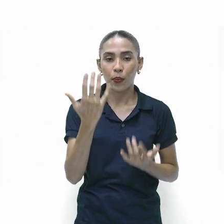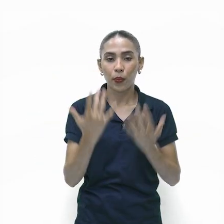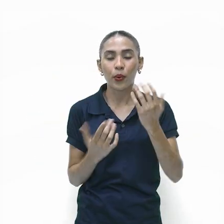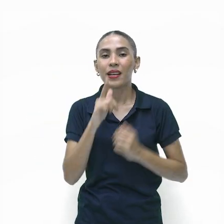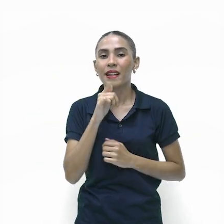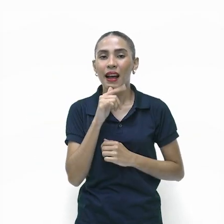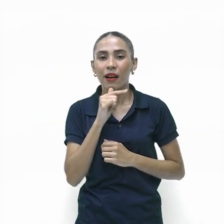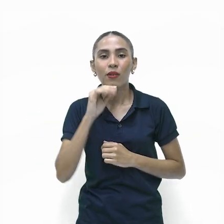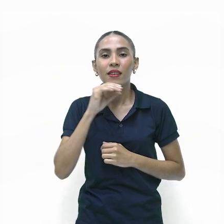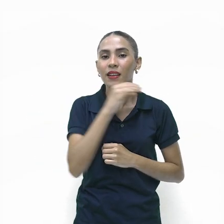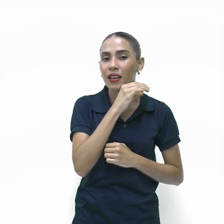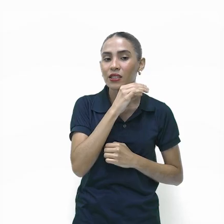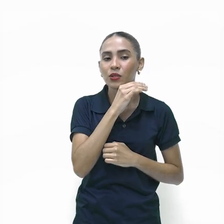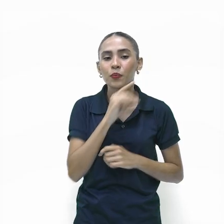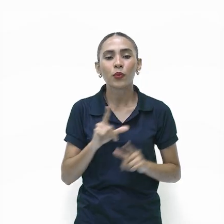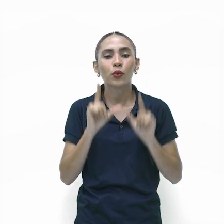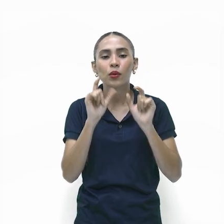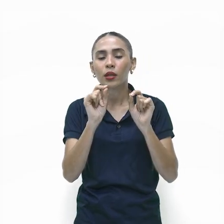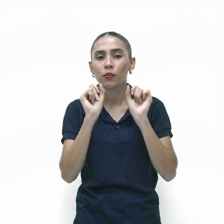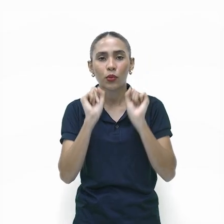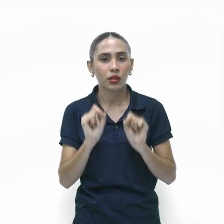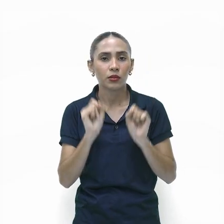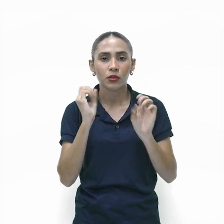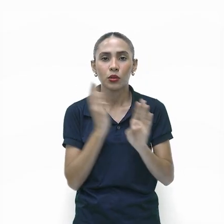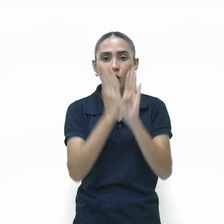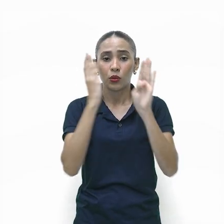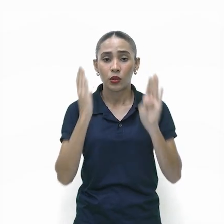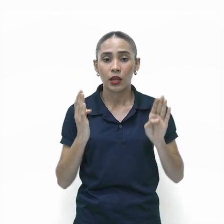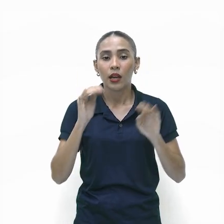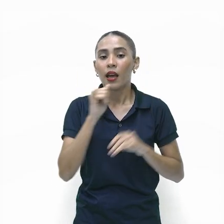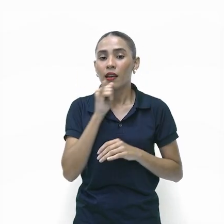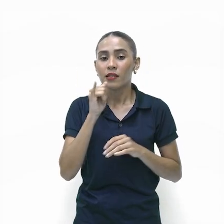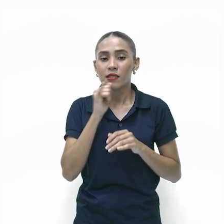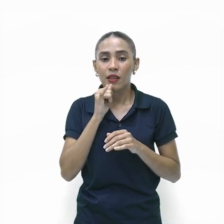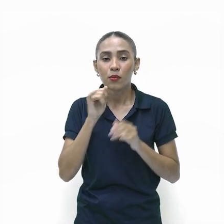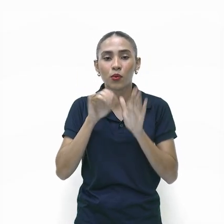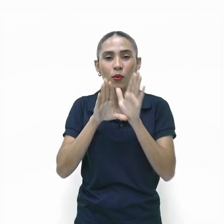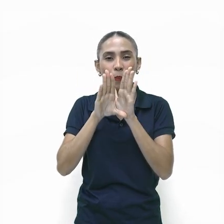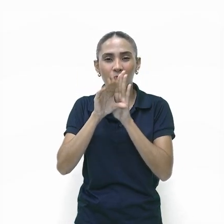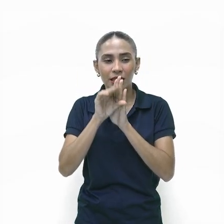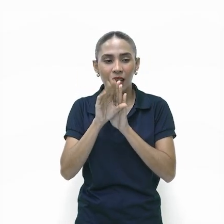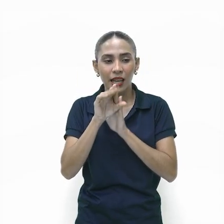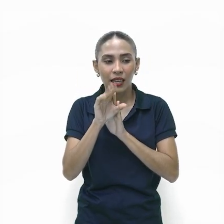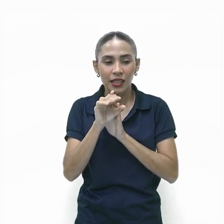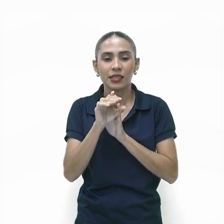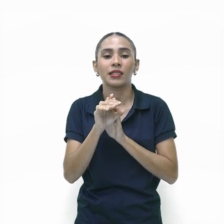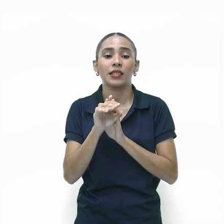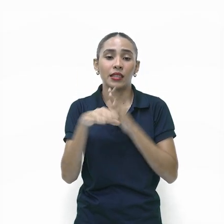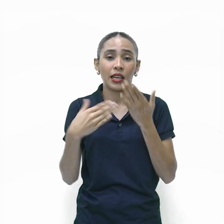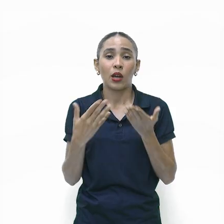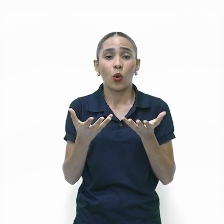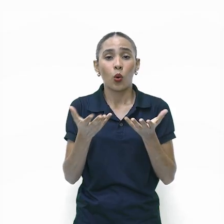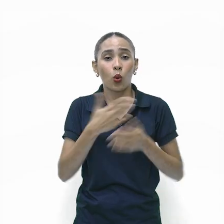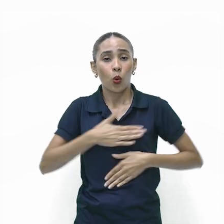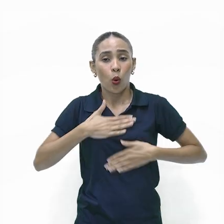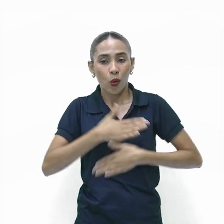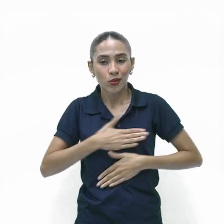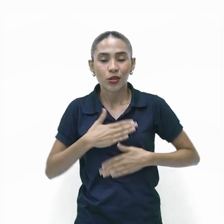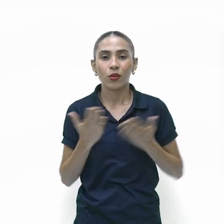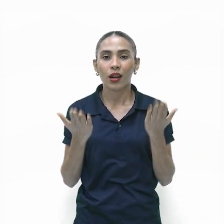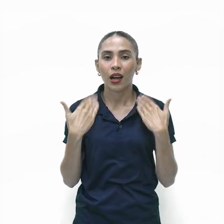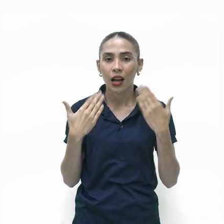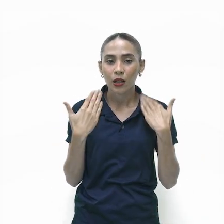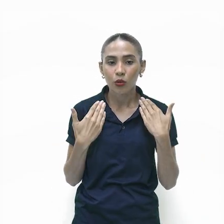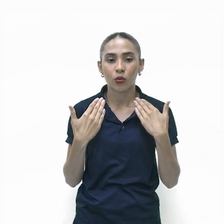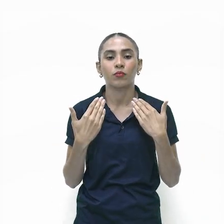fontes de água quente. O que nós podemos encontrar lá? Micróbios que amam calor, isso mesmo. Eles aguentam